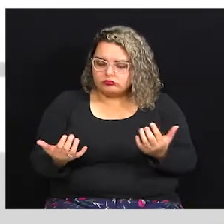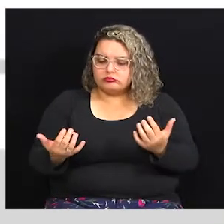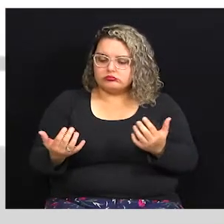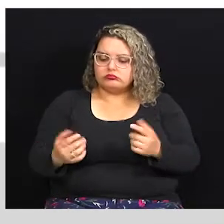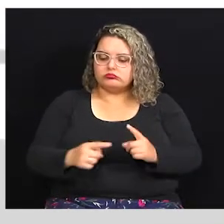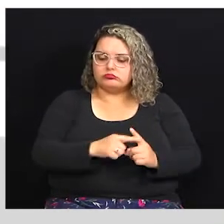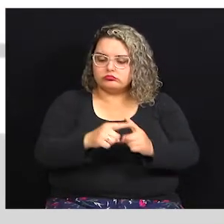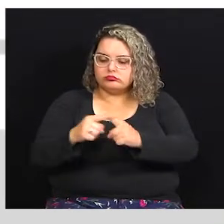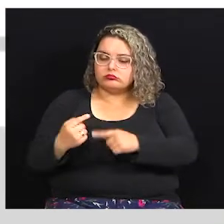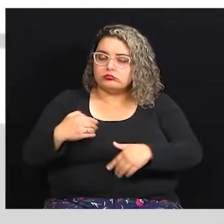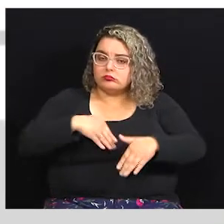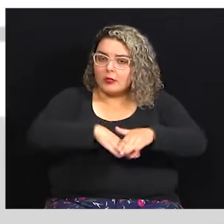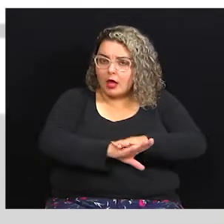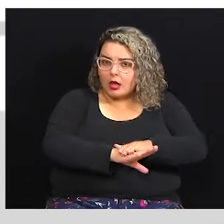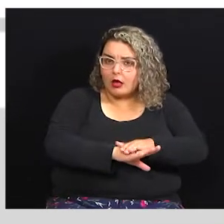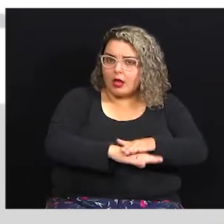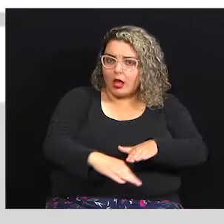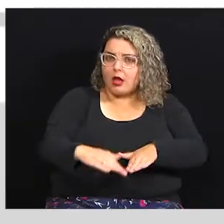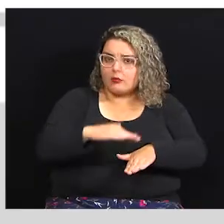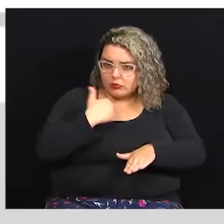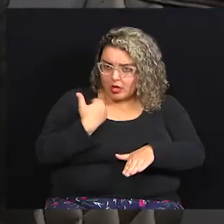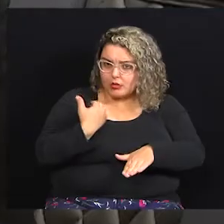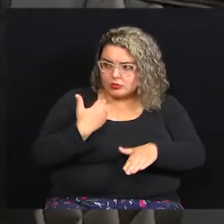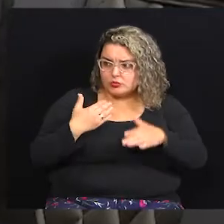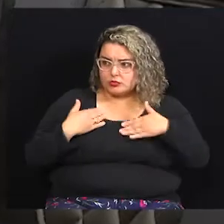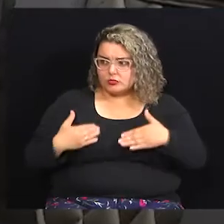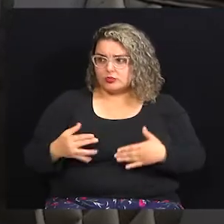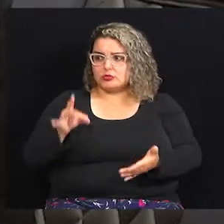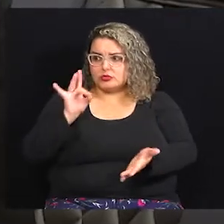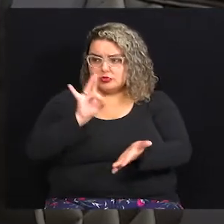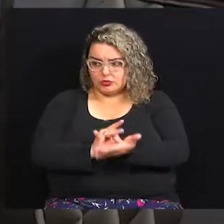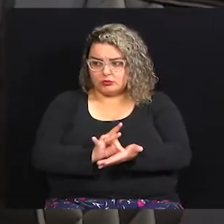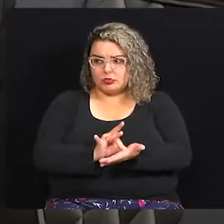animais de estimação em cemitérios municipais